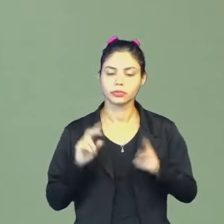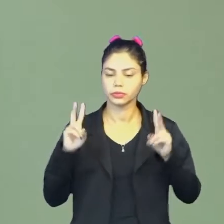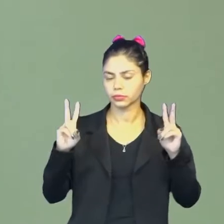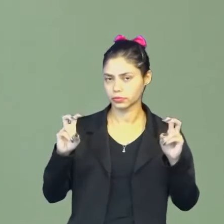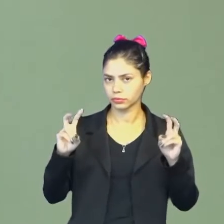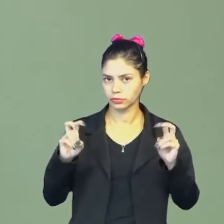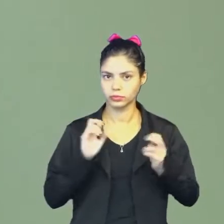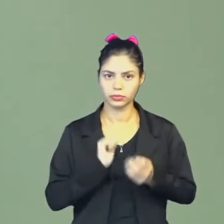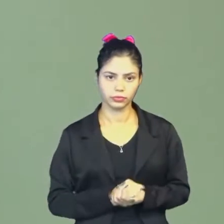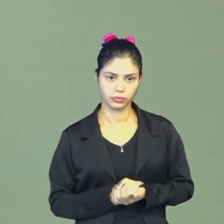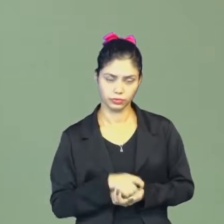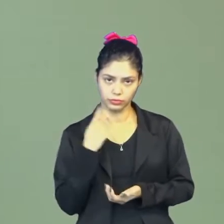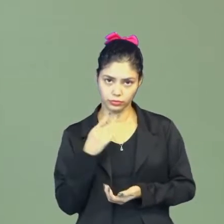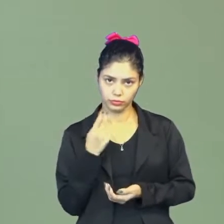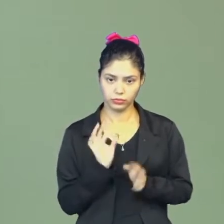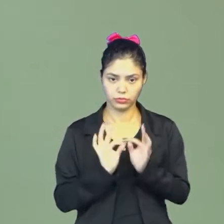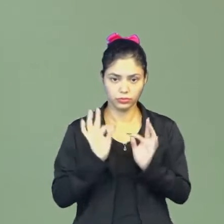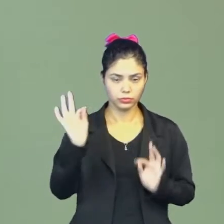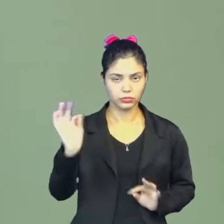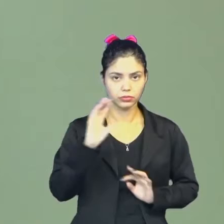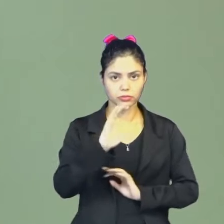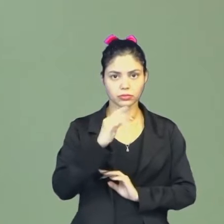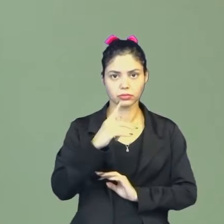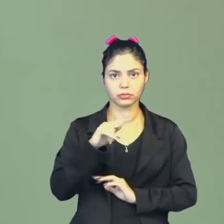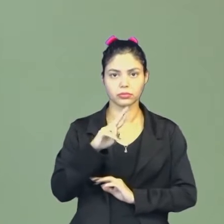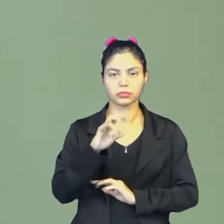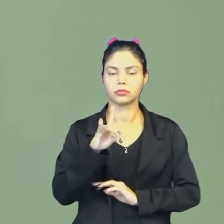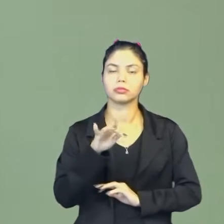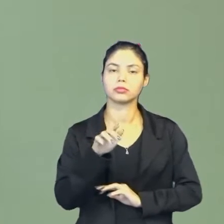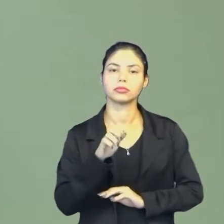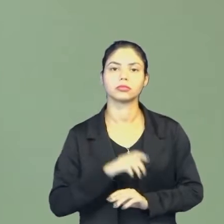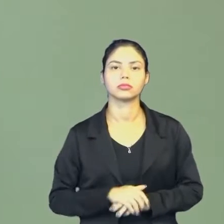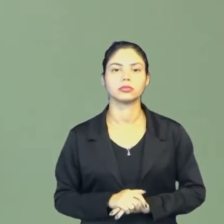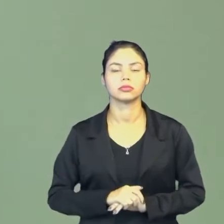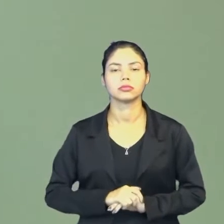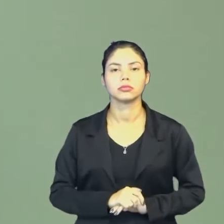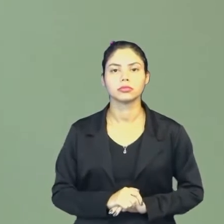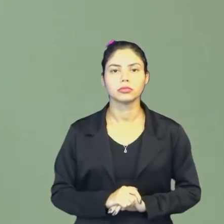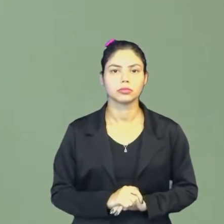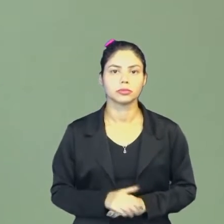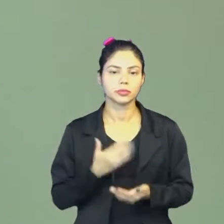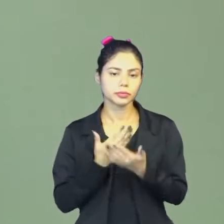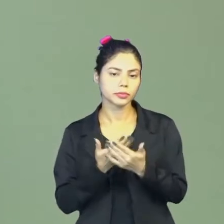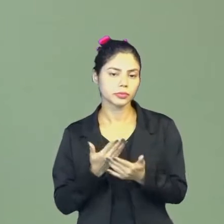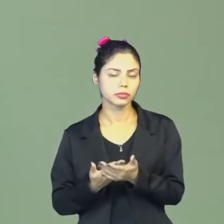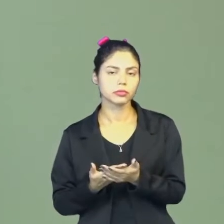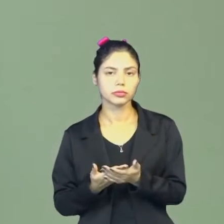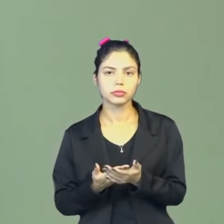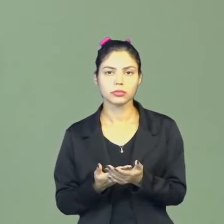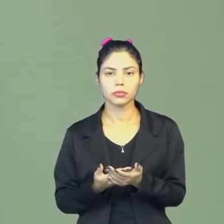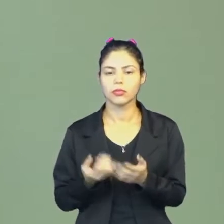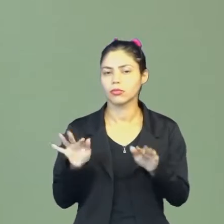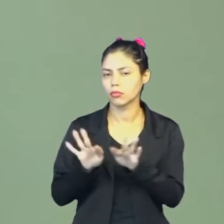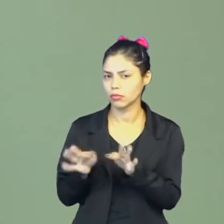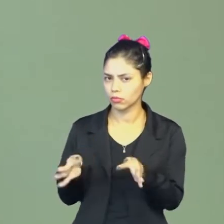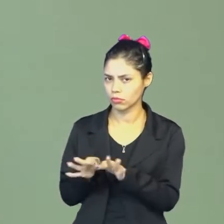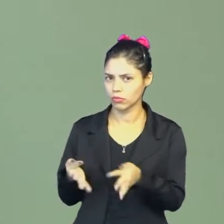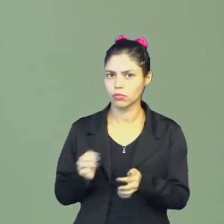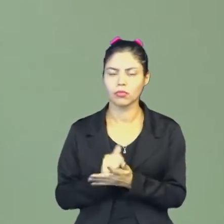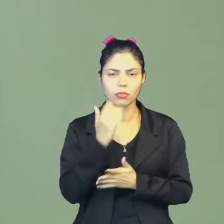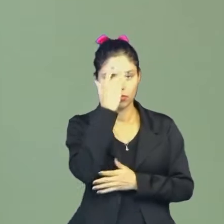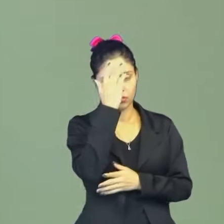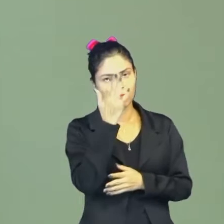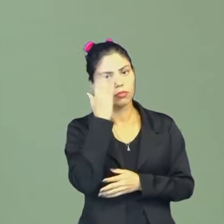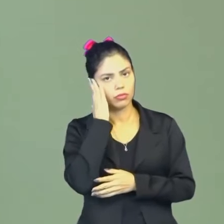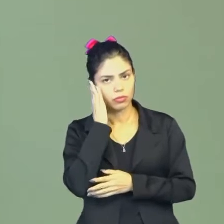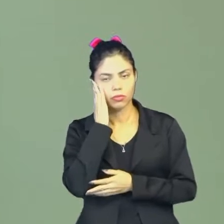um assunto, nós vamos falar de medida de capacidade, tá? Essa aula é uma aula muito simples e